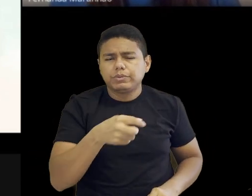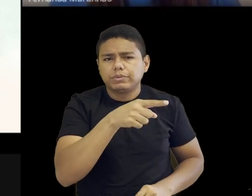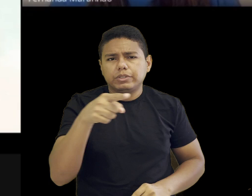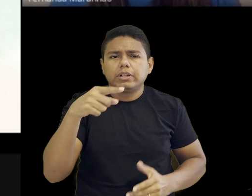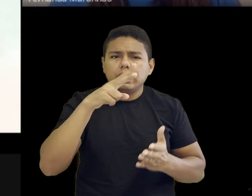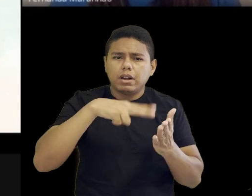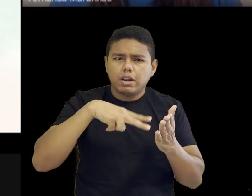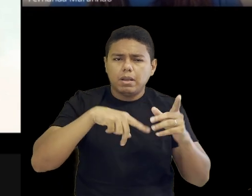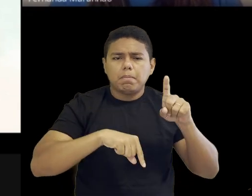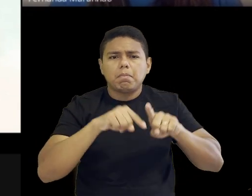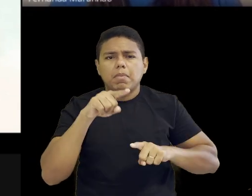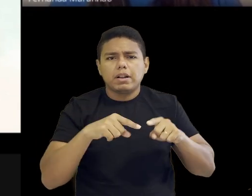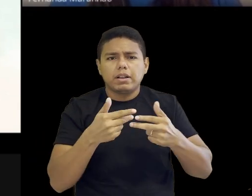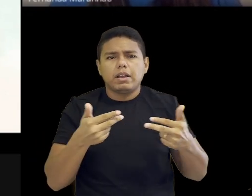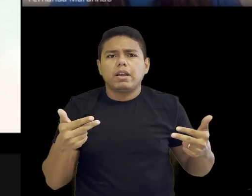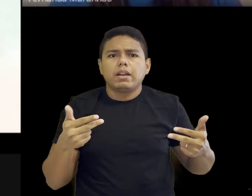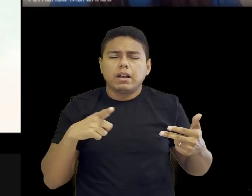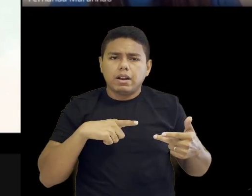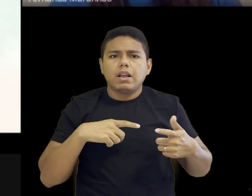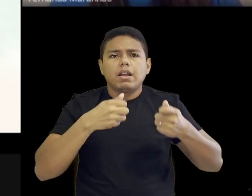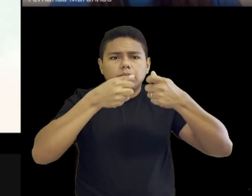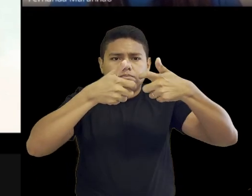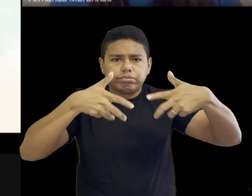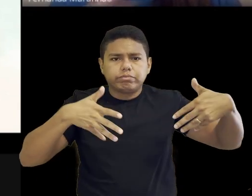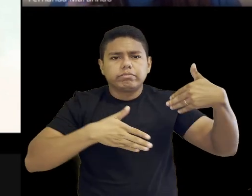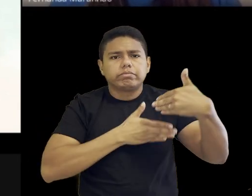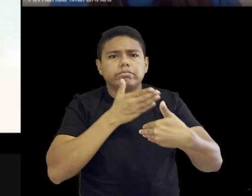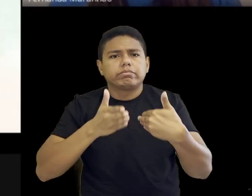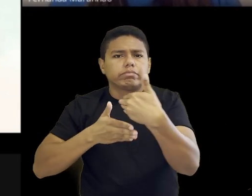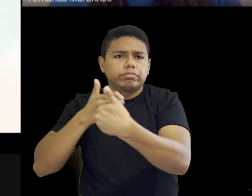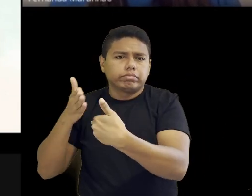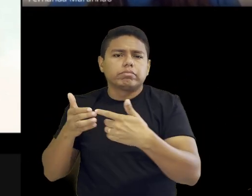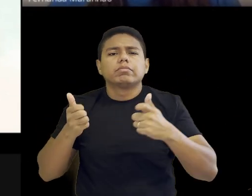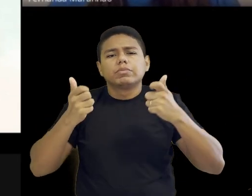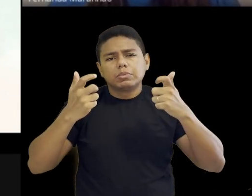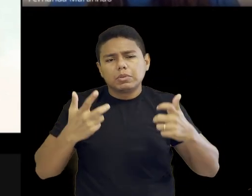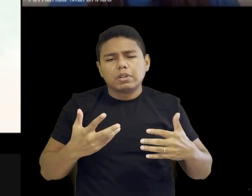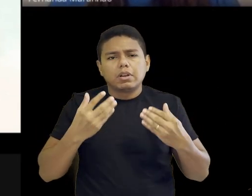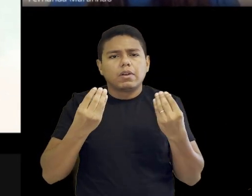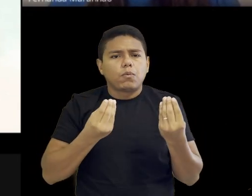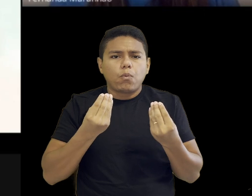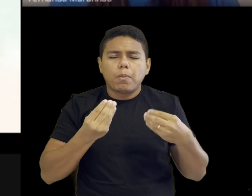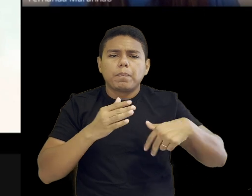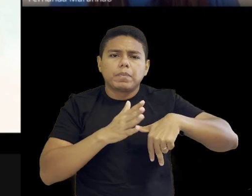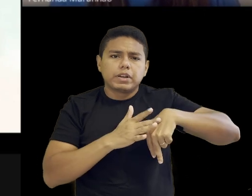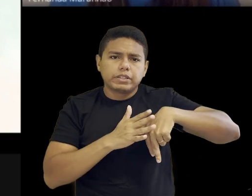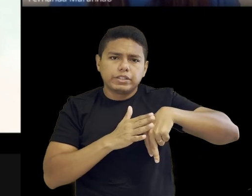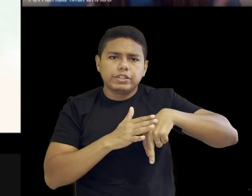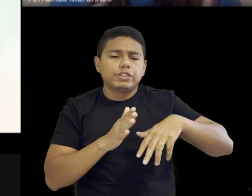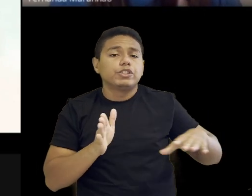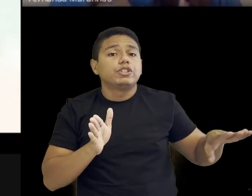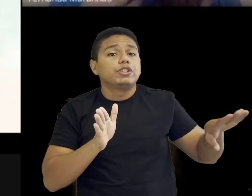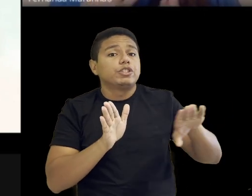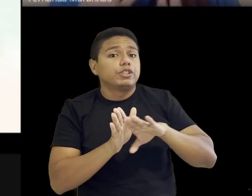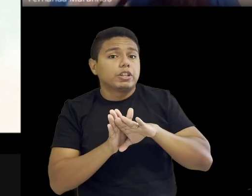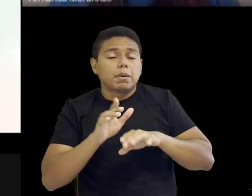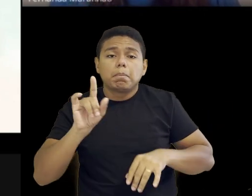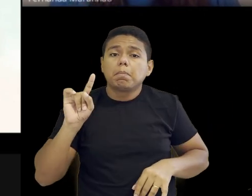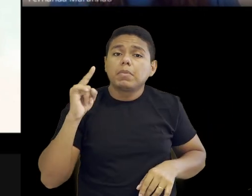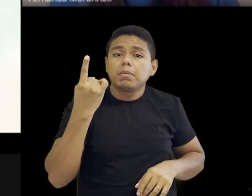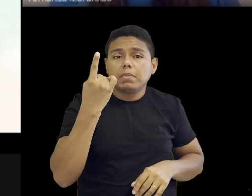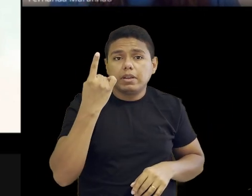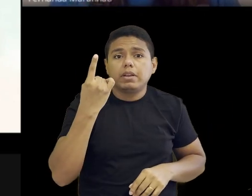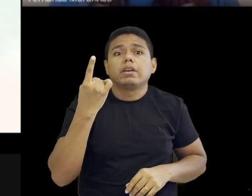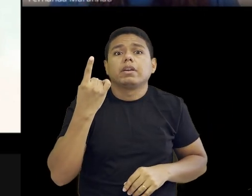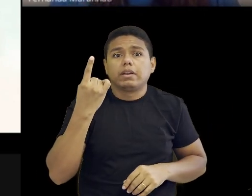Então, sugiro a leitura desse material e existe um fluxograma em que a paciente ou o paciente